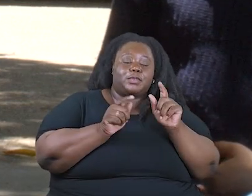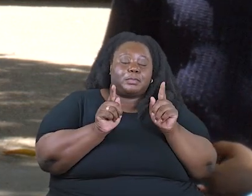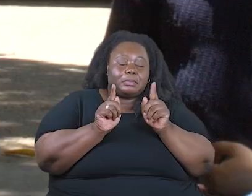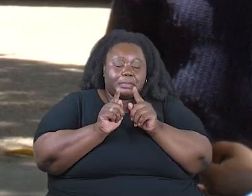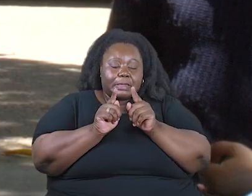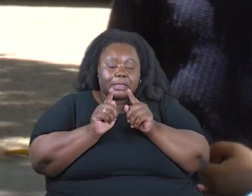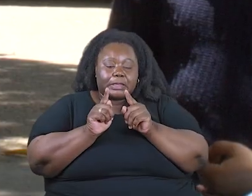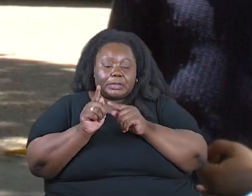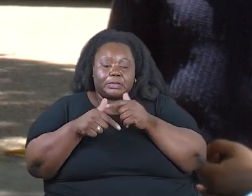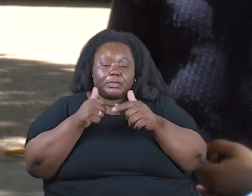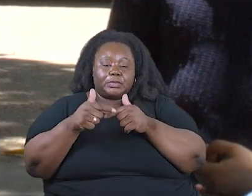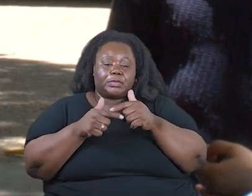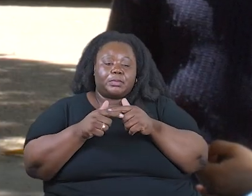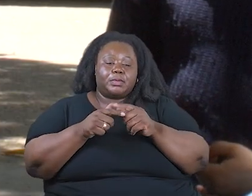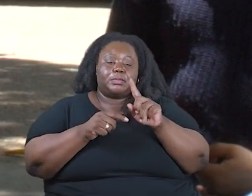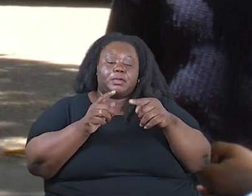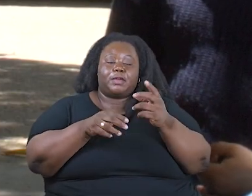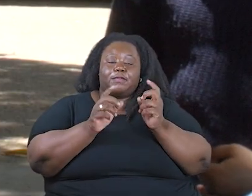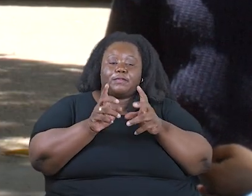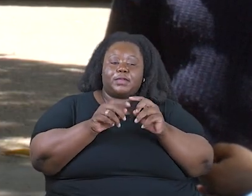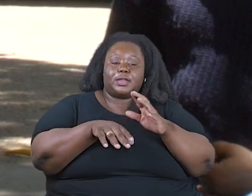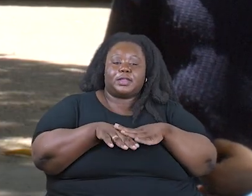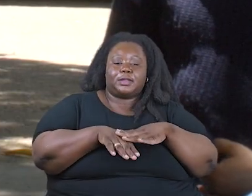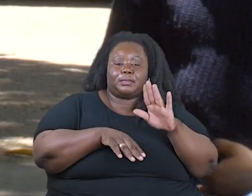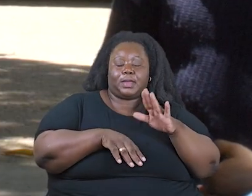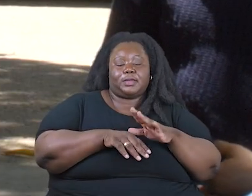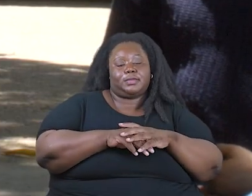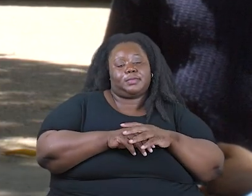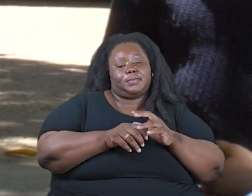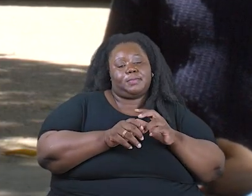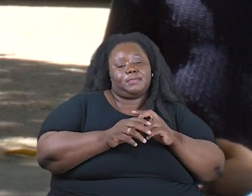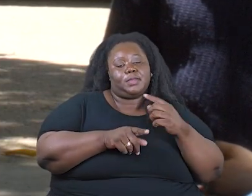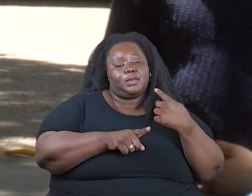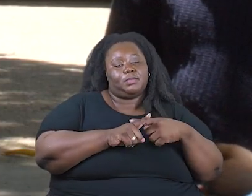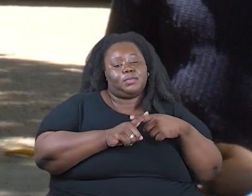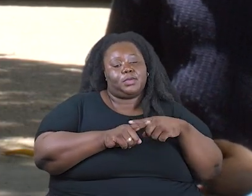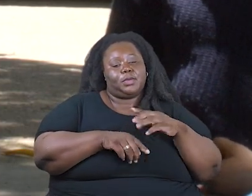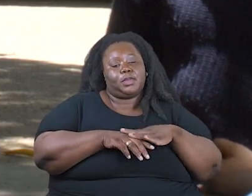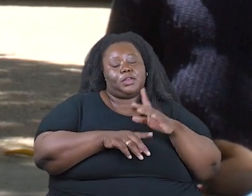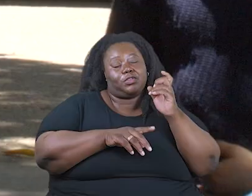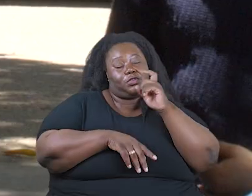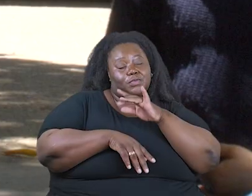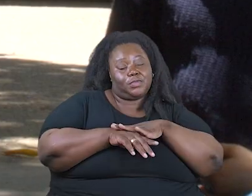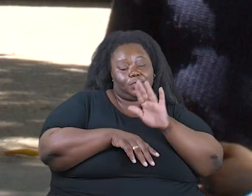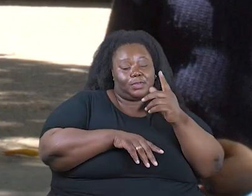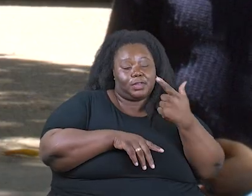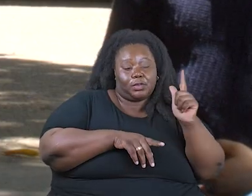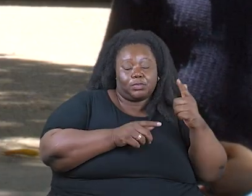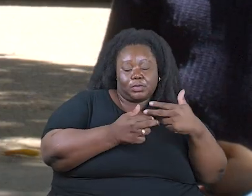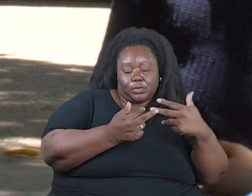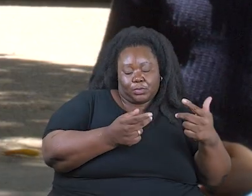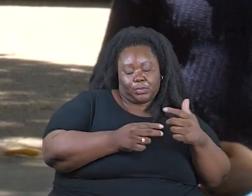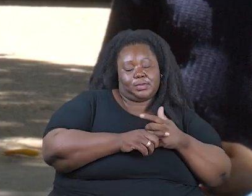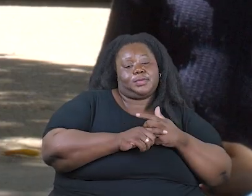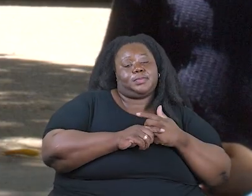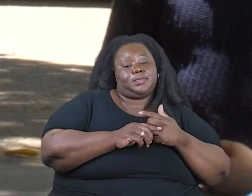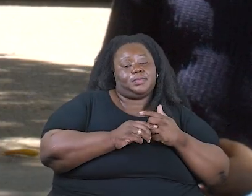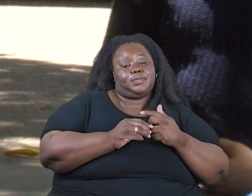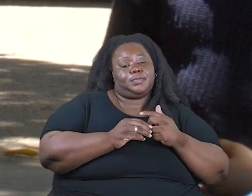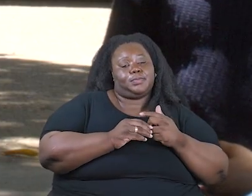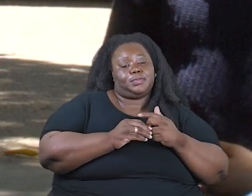uma miniatura de um trabalho para poder vender mais fácil, porque está mais difícil vender outras